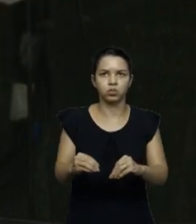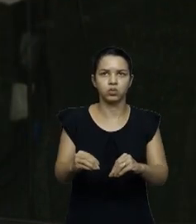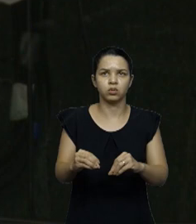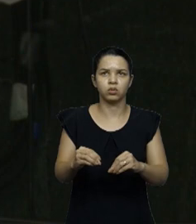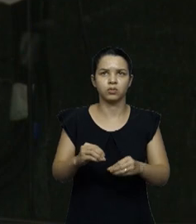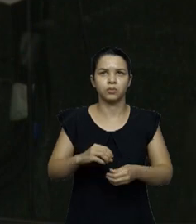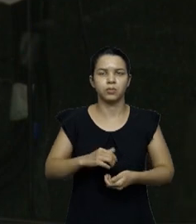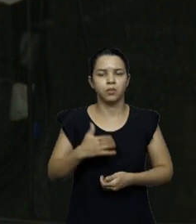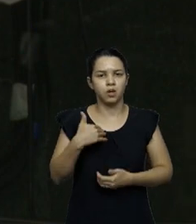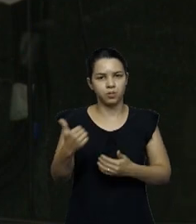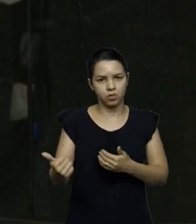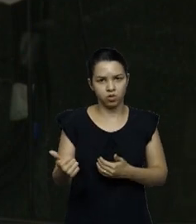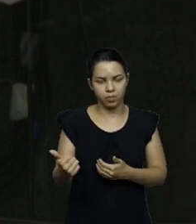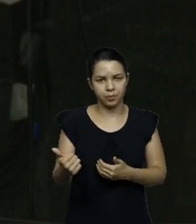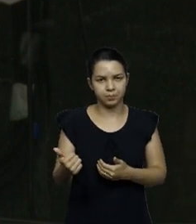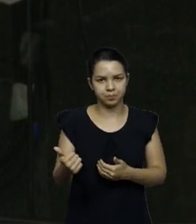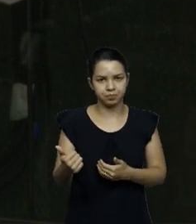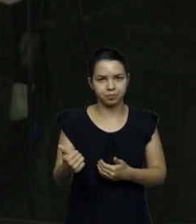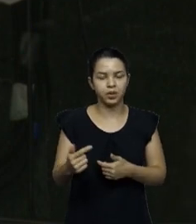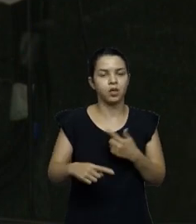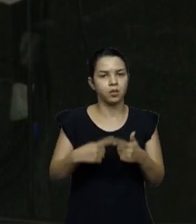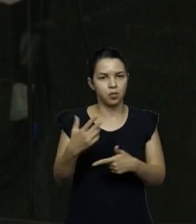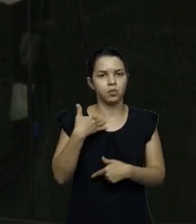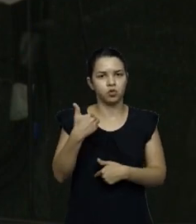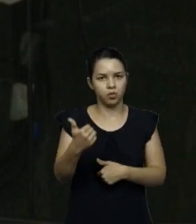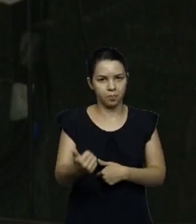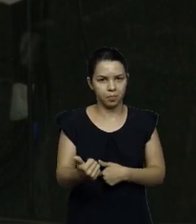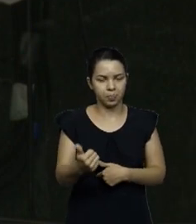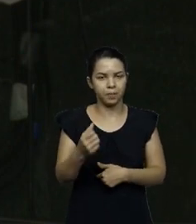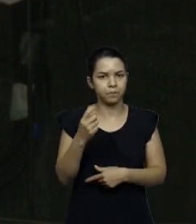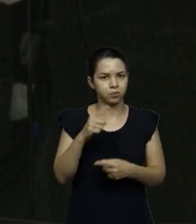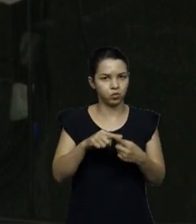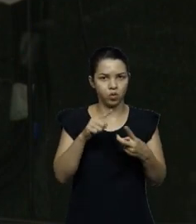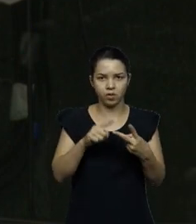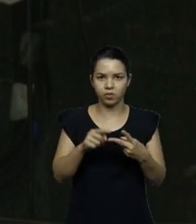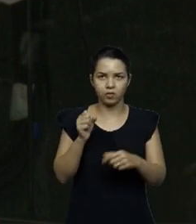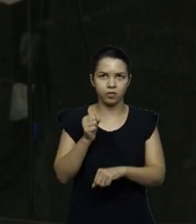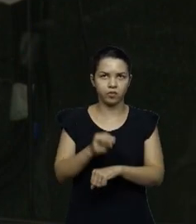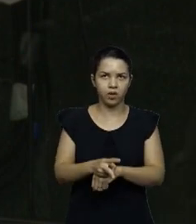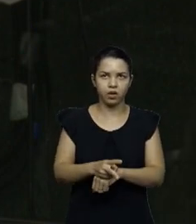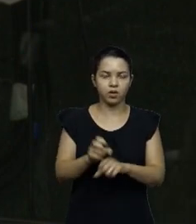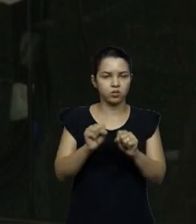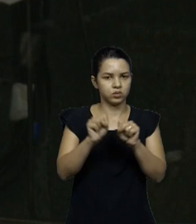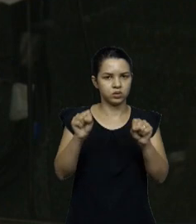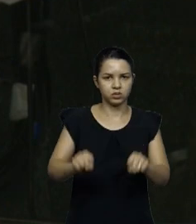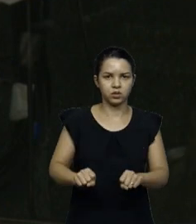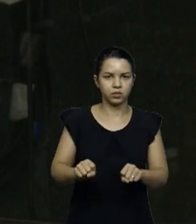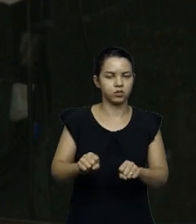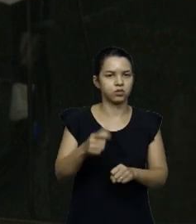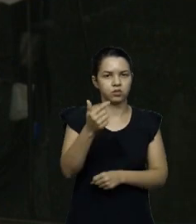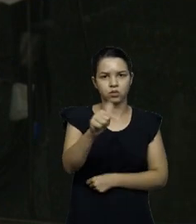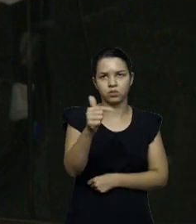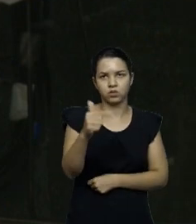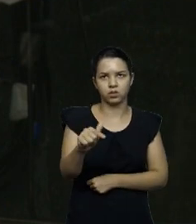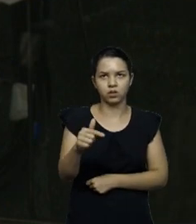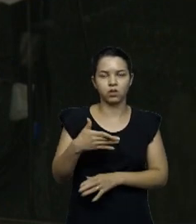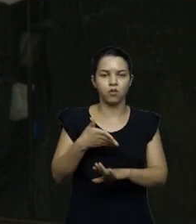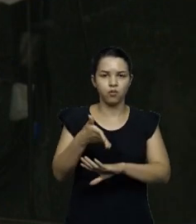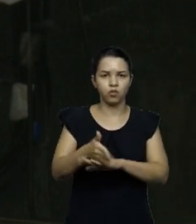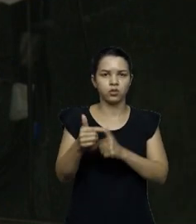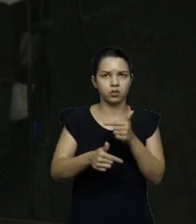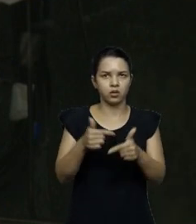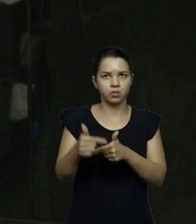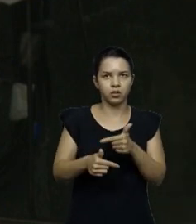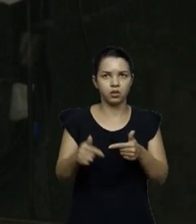lá nem me chamaram para duas vagas a qual não existe no sistema fui trabalhar fiquei duas semanas